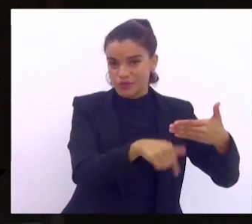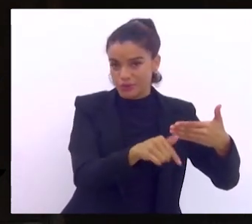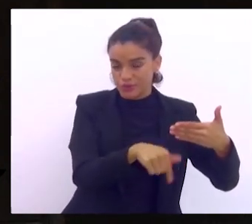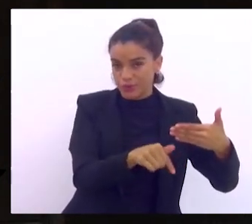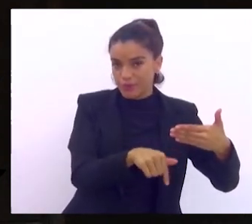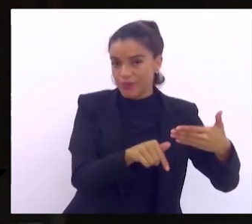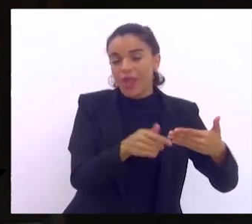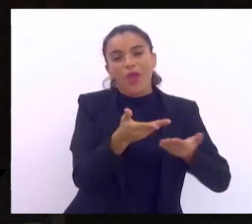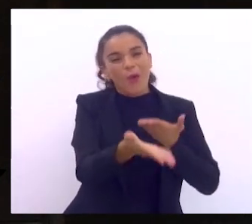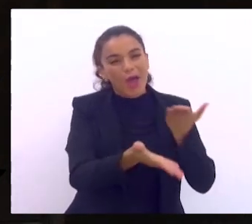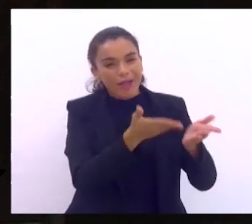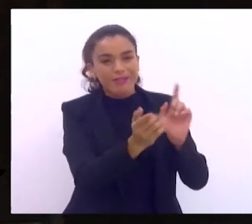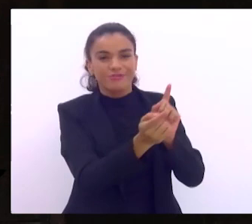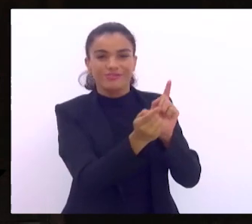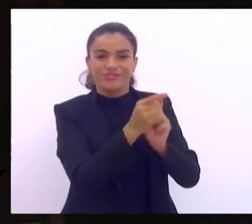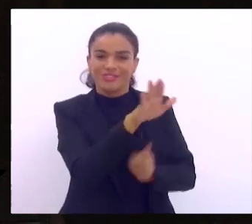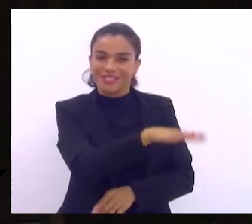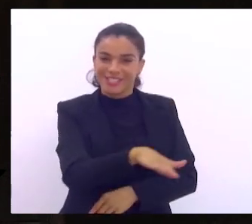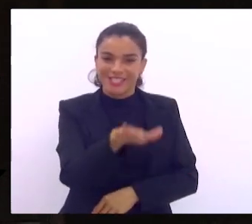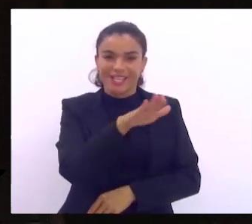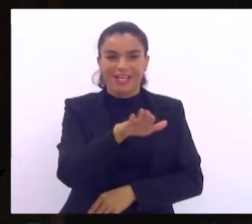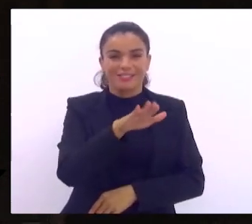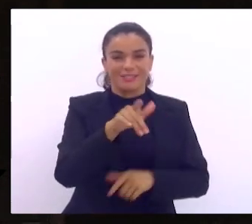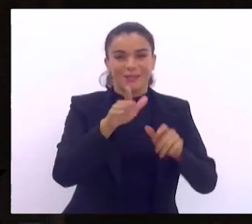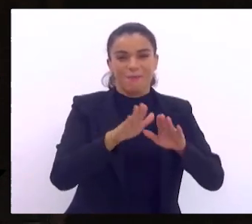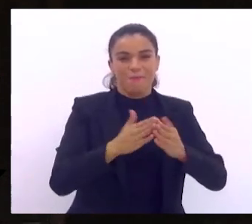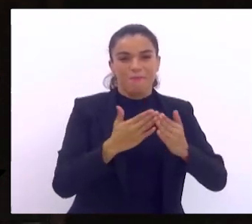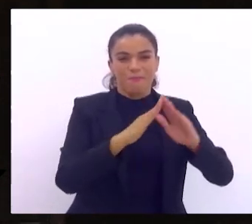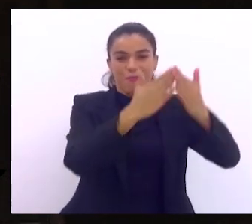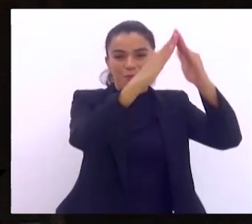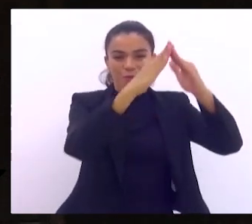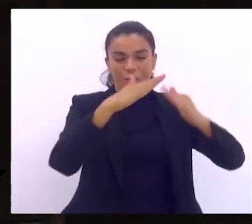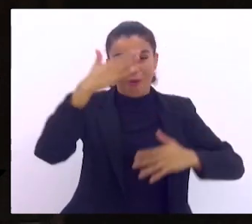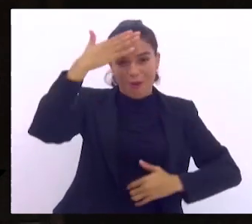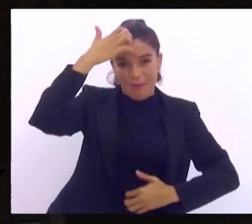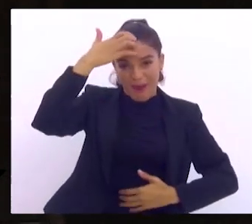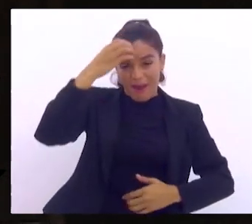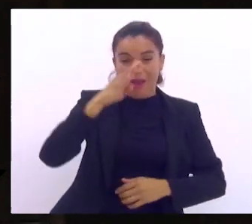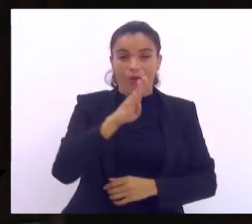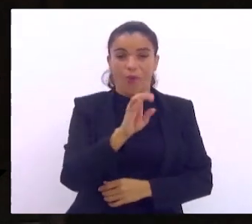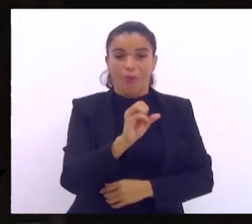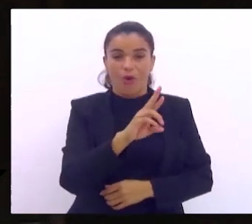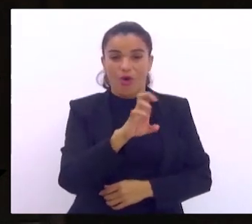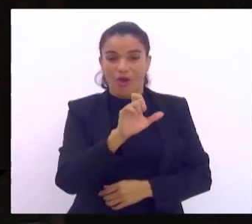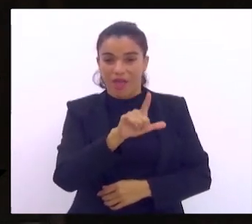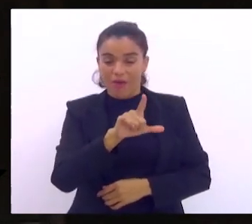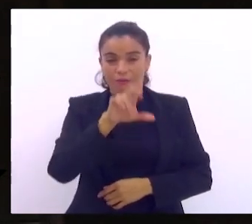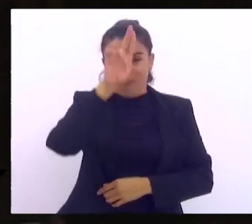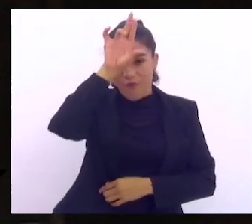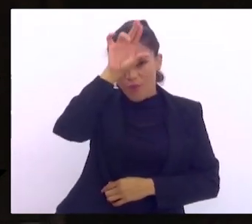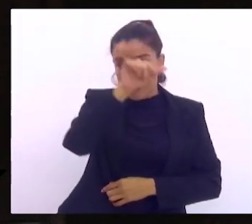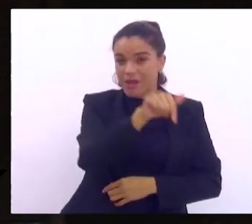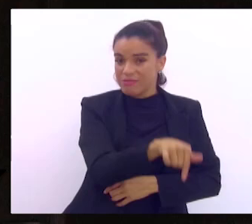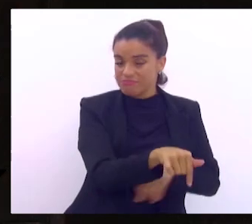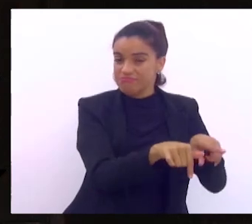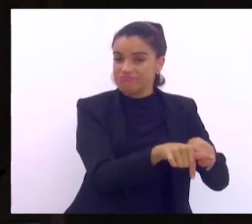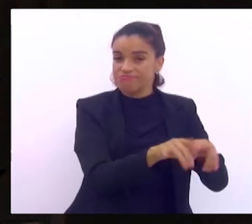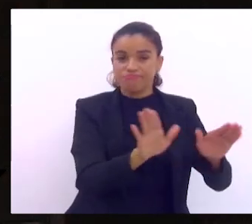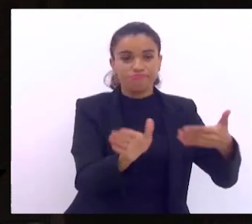eu atendia crianças da comunidade do Morro dos Macacos, Morro do Borel, Morro da Formiga.